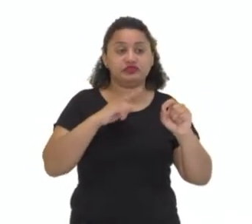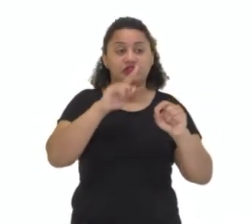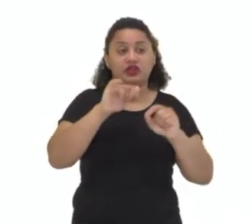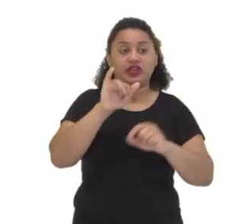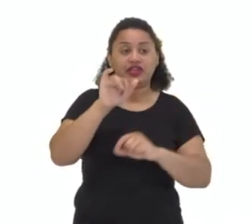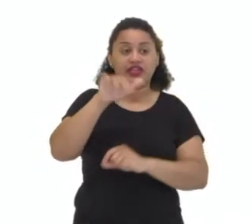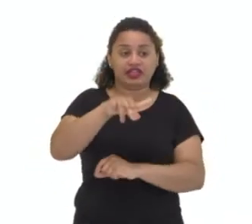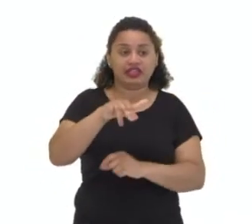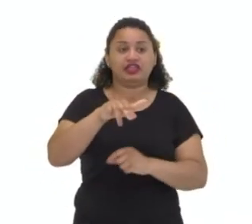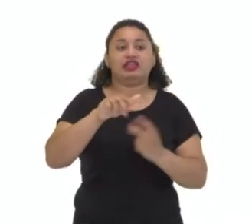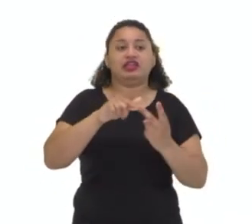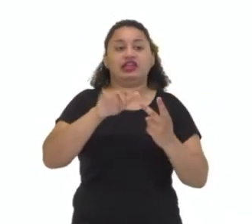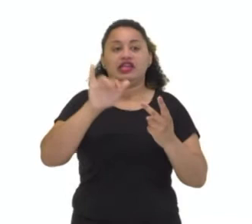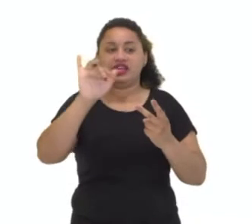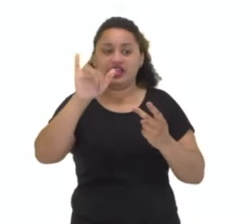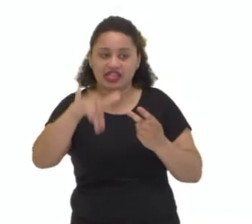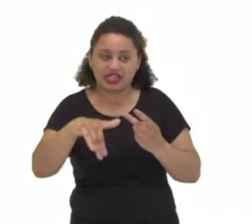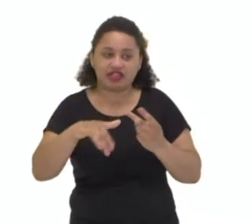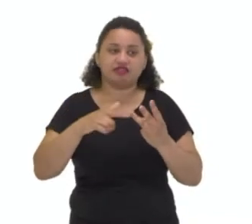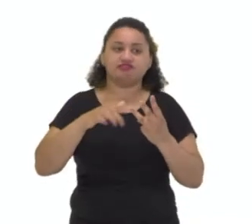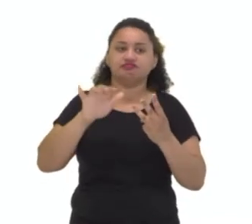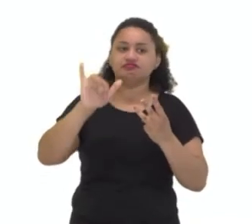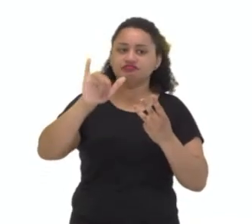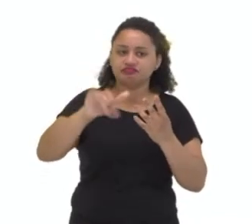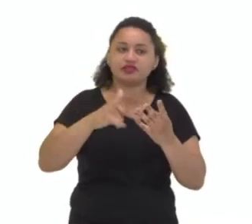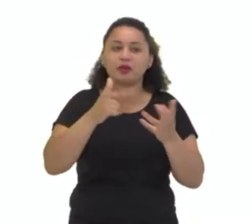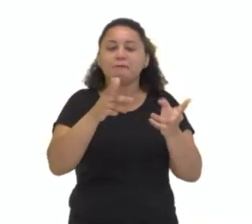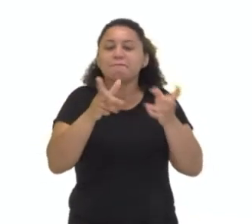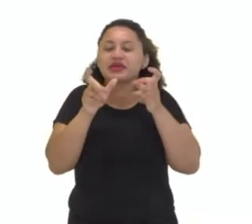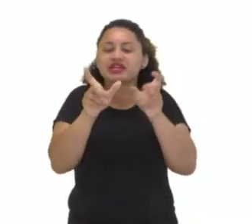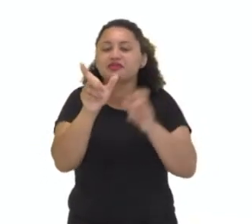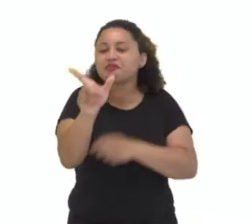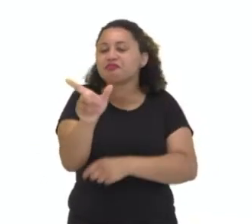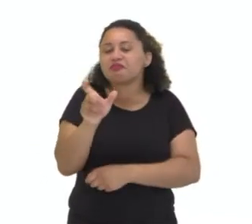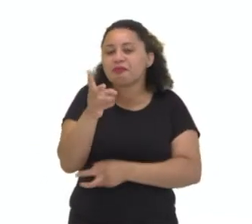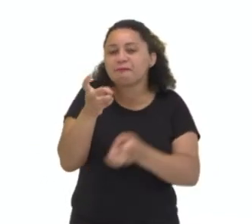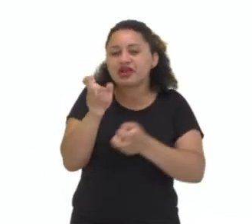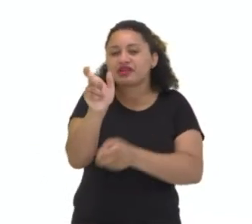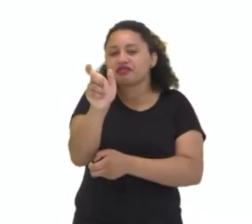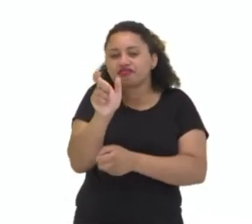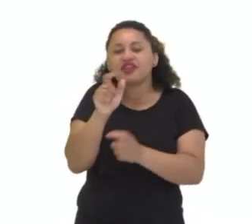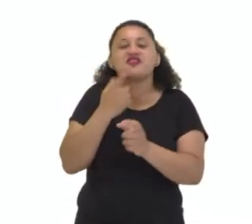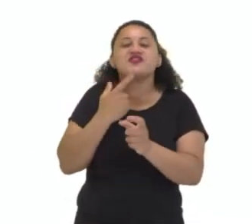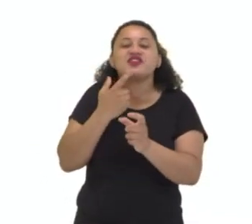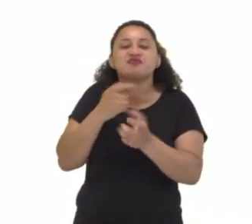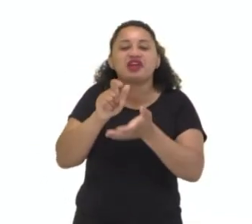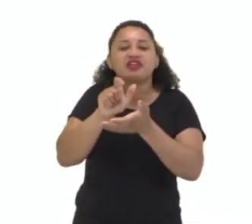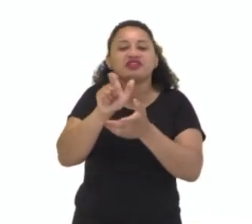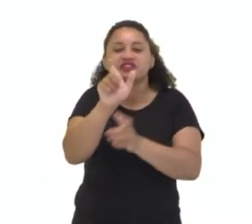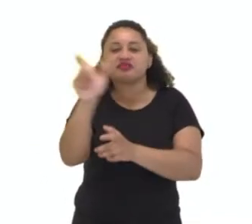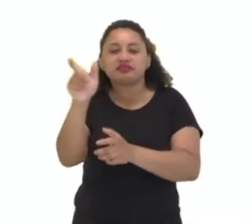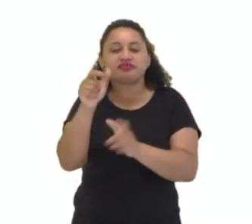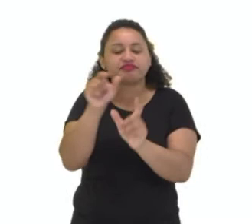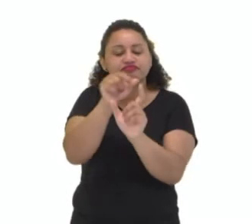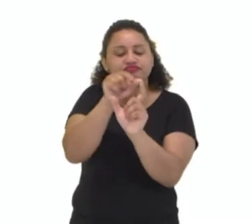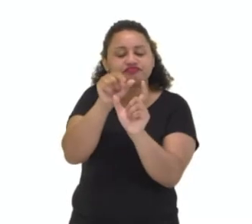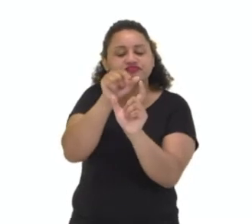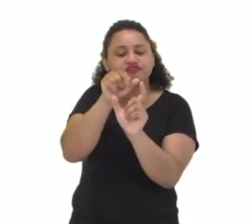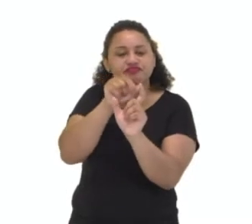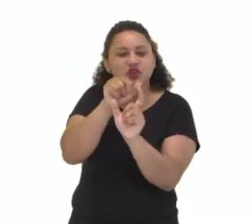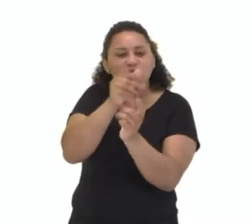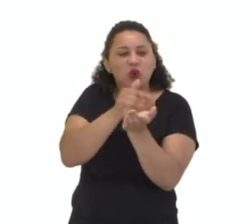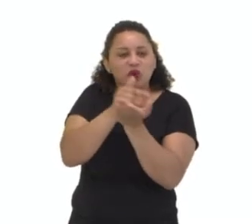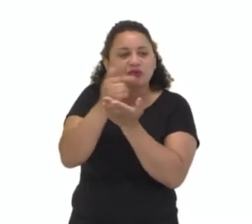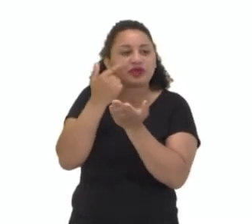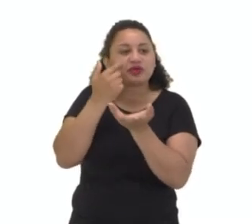inacabados, insatisfação, desgosto, incapacidade, impotência e, no fim, aquela vergonha